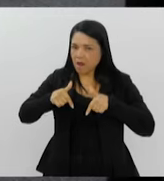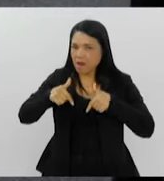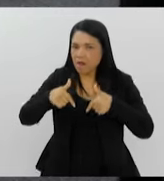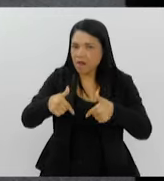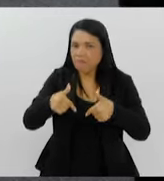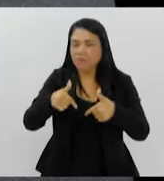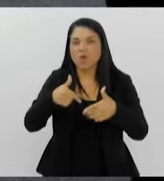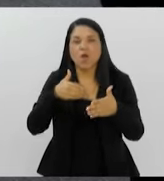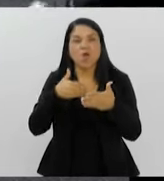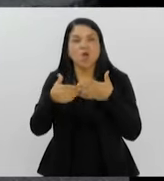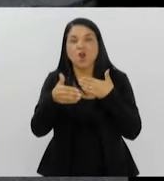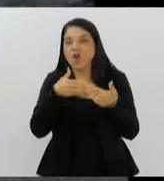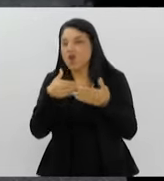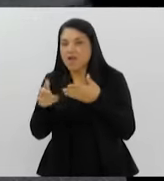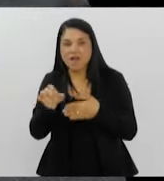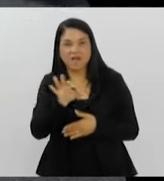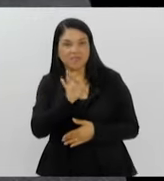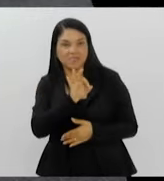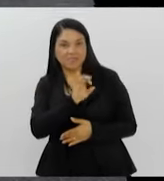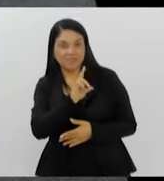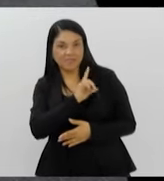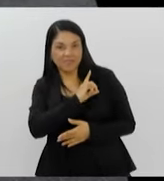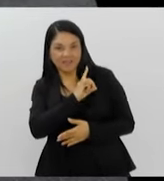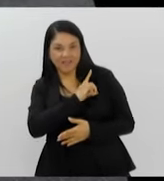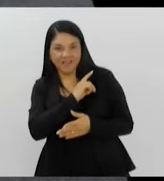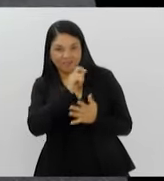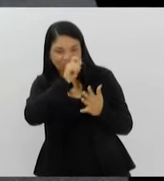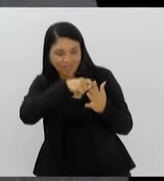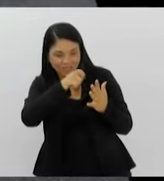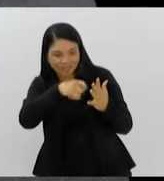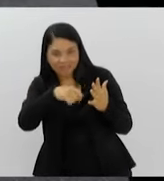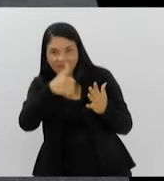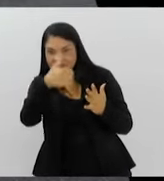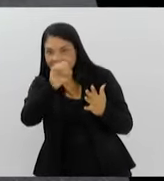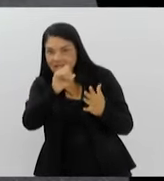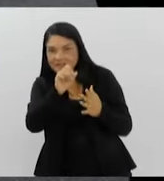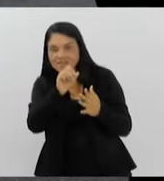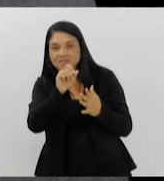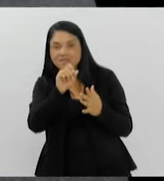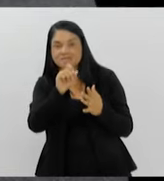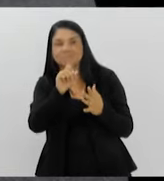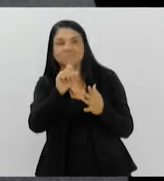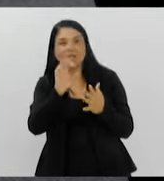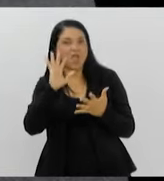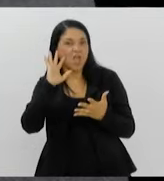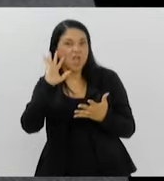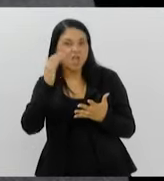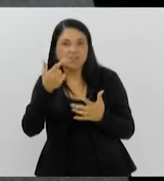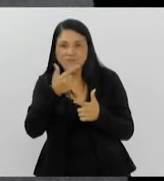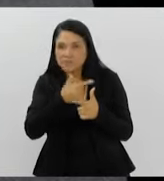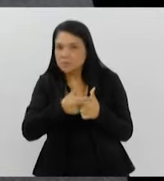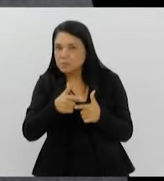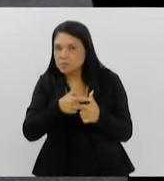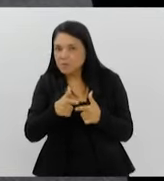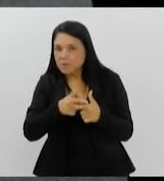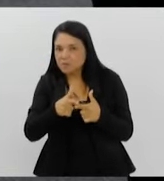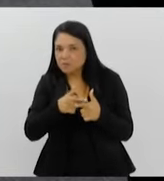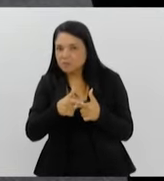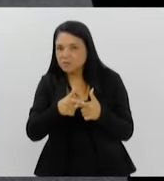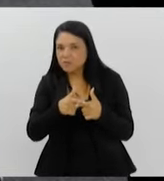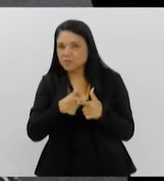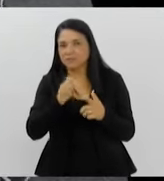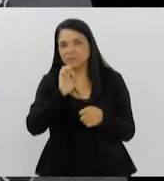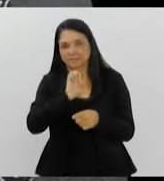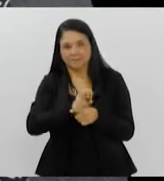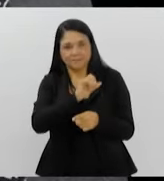qualquer delegado em 10 meses resolver esse drama que nós vivemos na